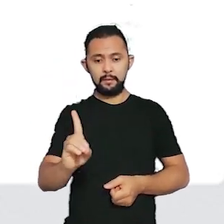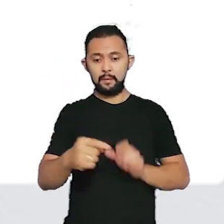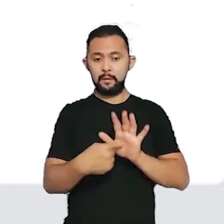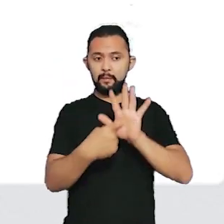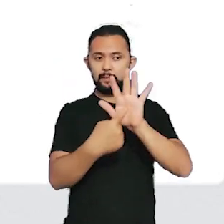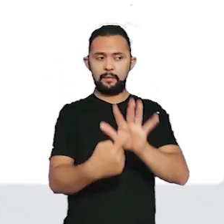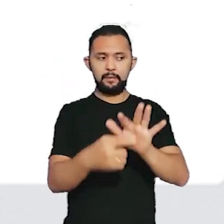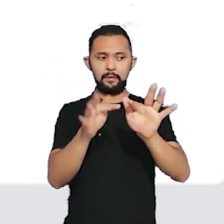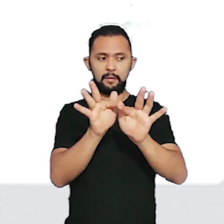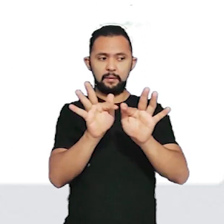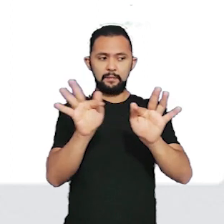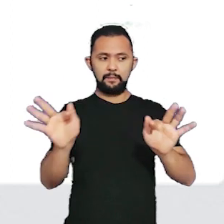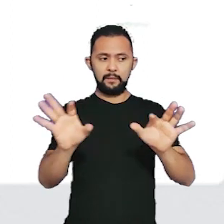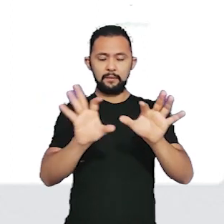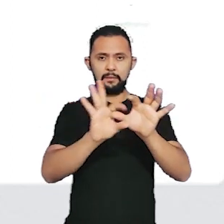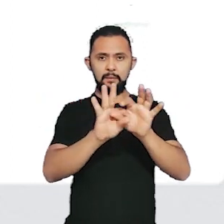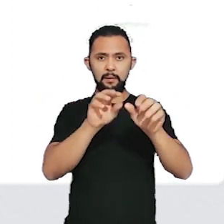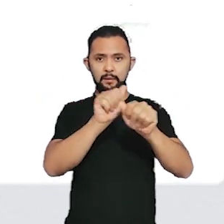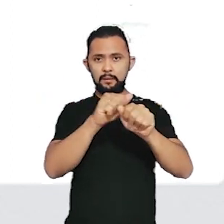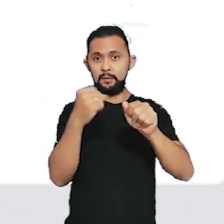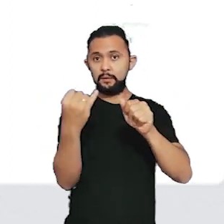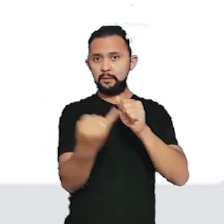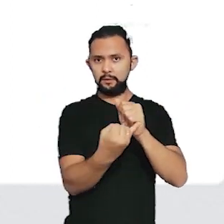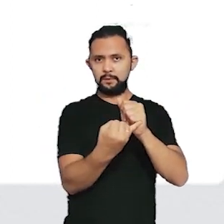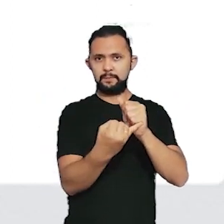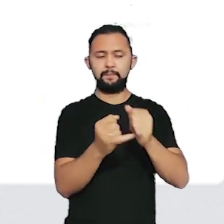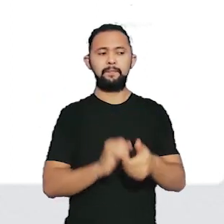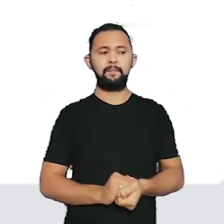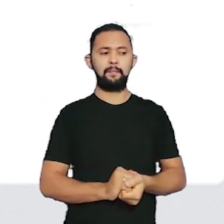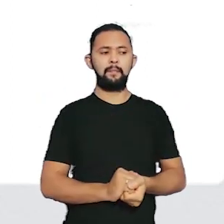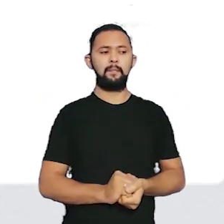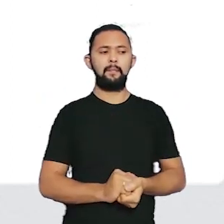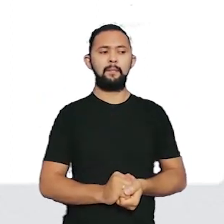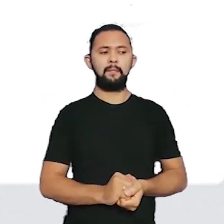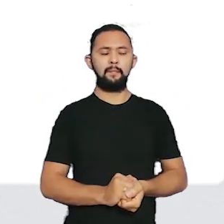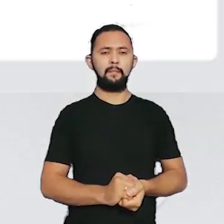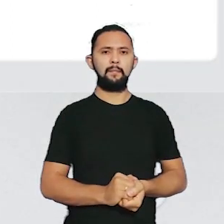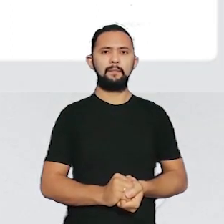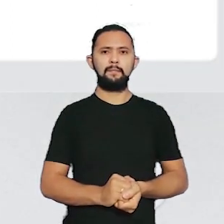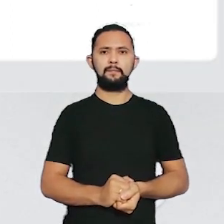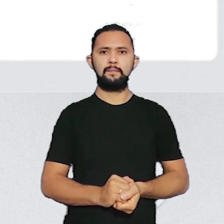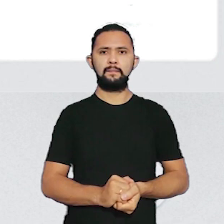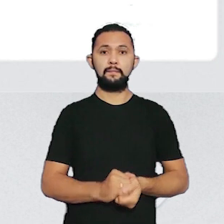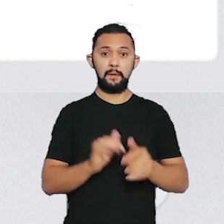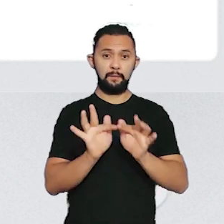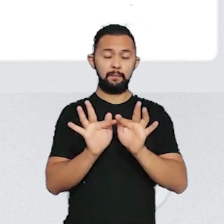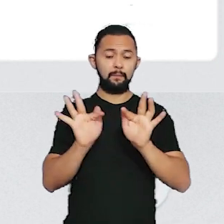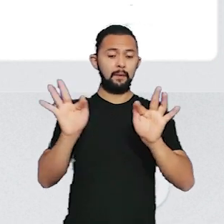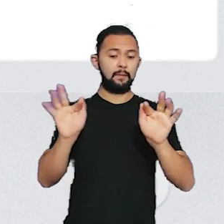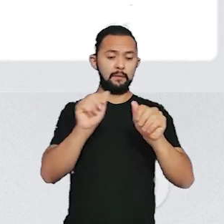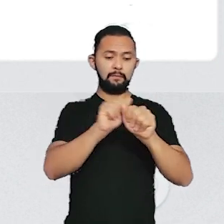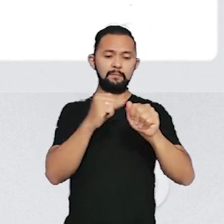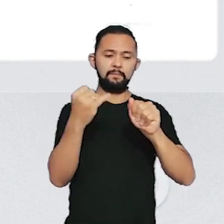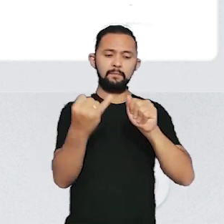subordinada adjetiva, tá? Uma oração subordinada adjetiva. Então, as orações adjetivas